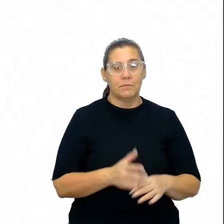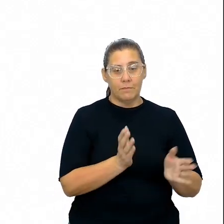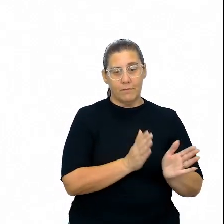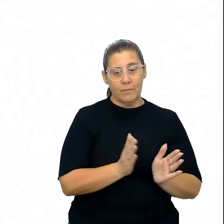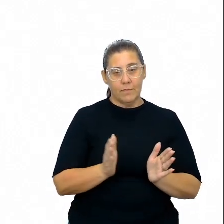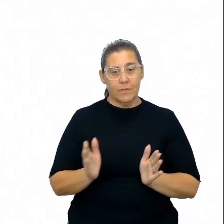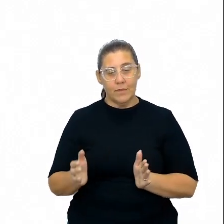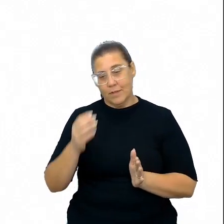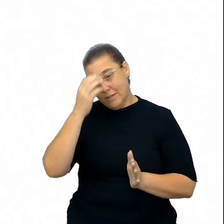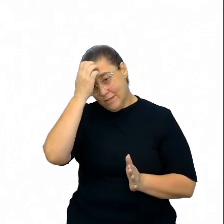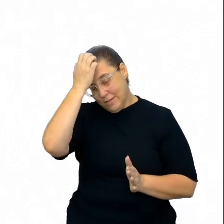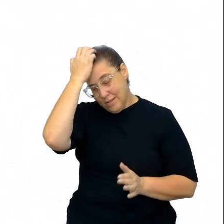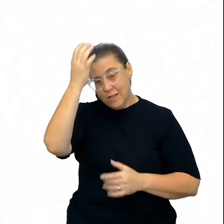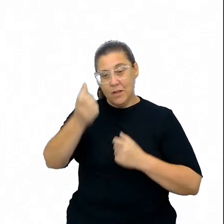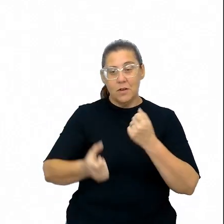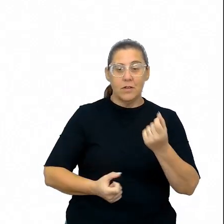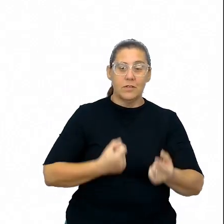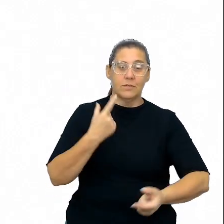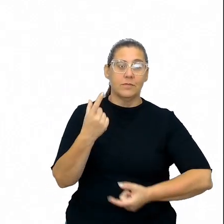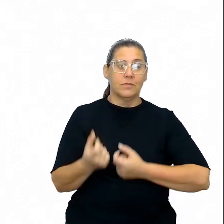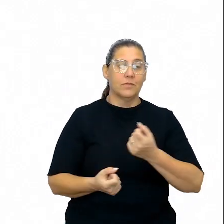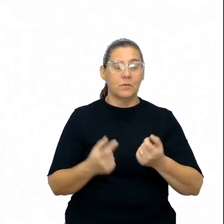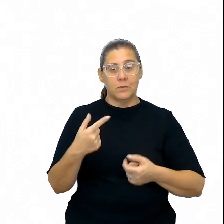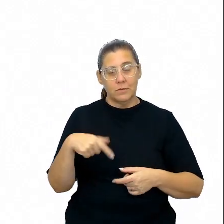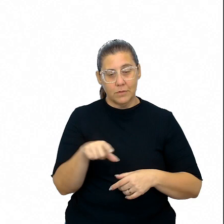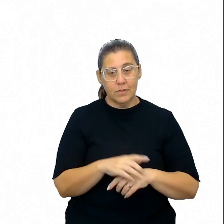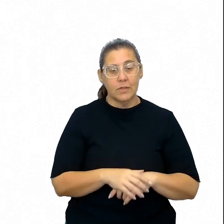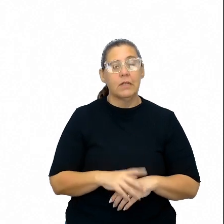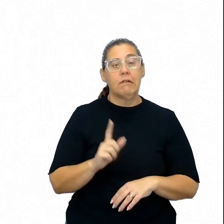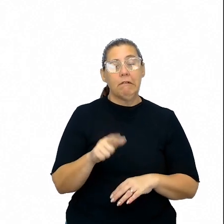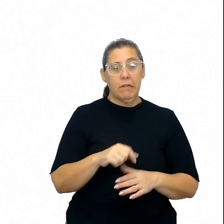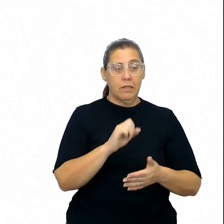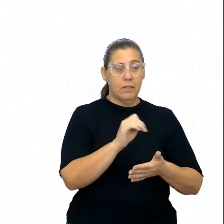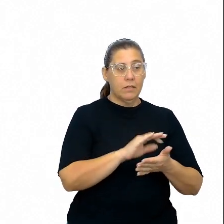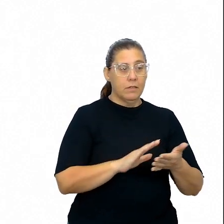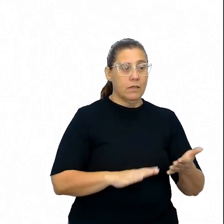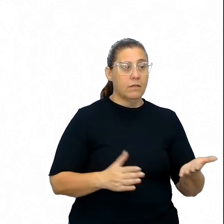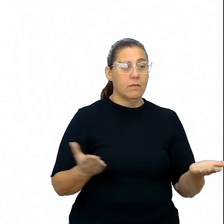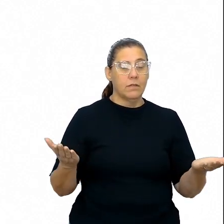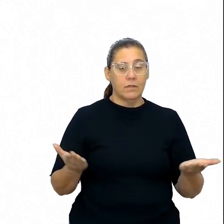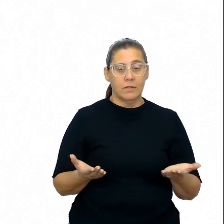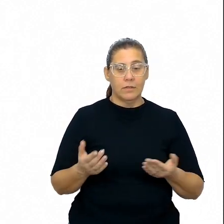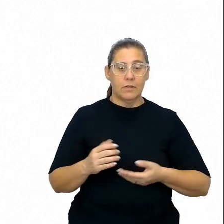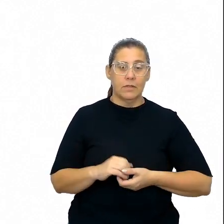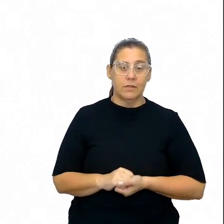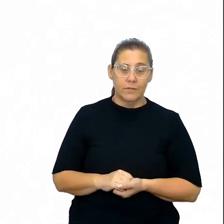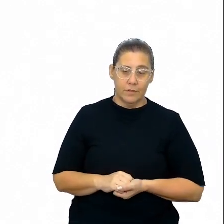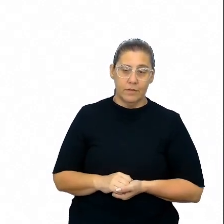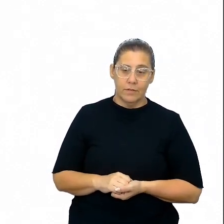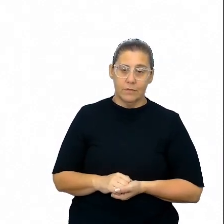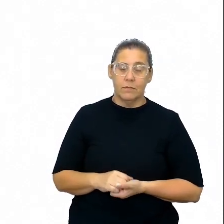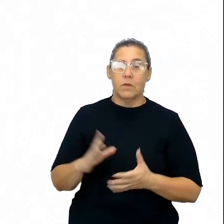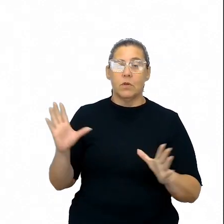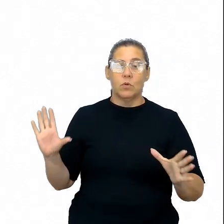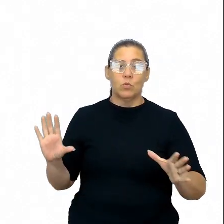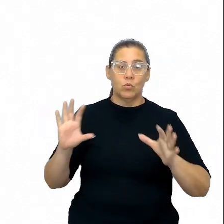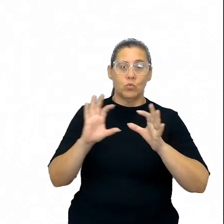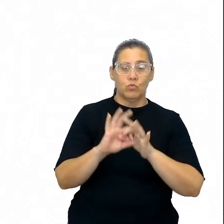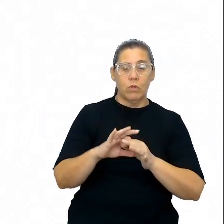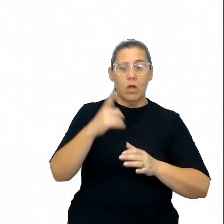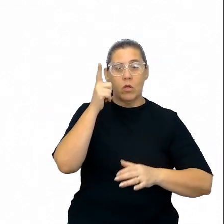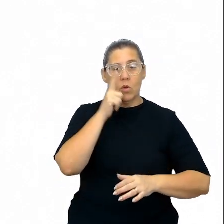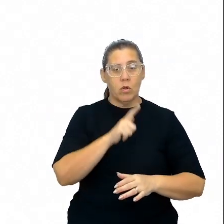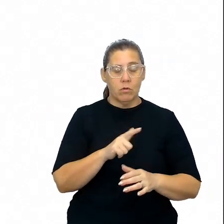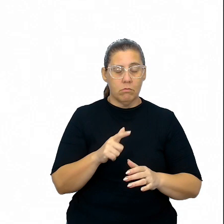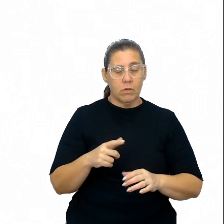Marco deixou algumas tarefas para vocês. Essas tarefas agora vai se formar para a gente poder juntar com aquilo lá e a gente fazer os